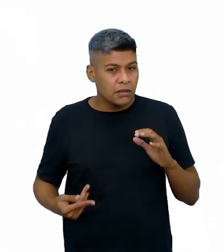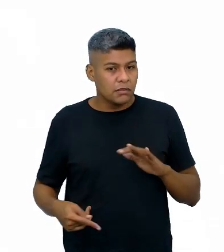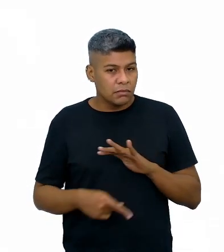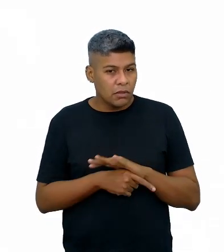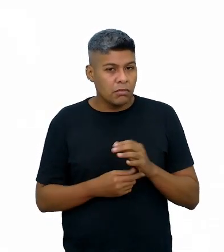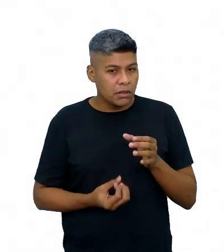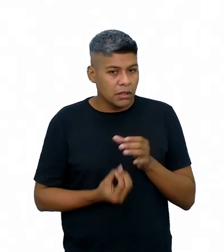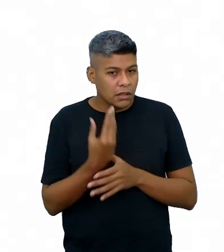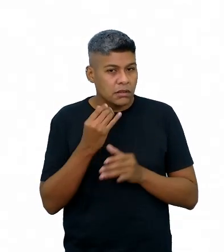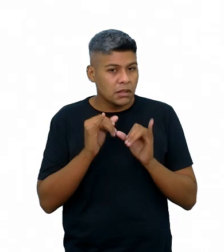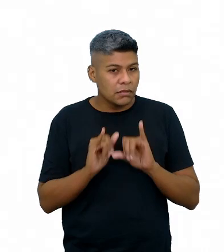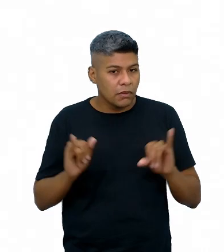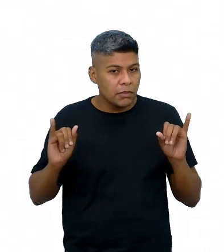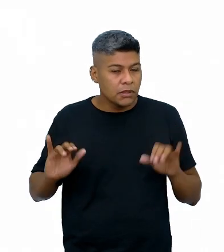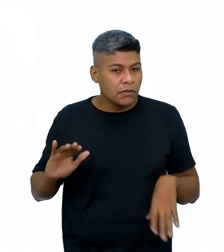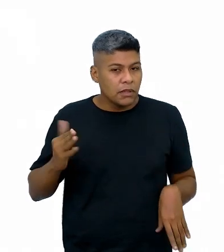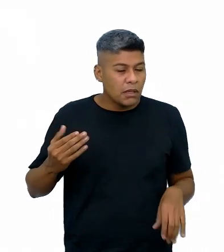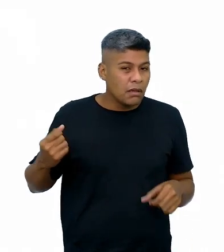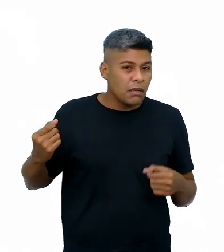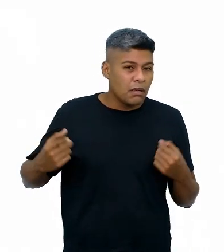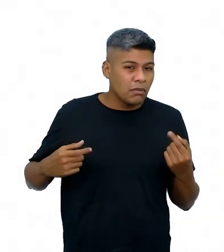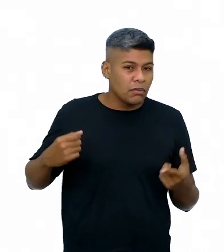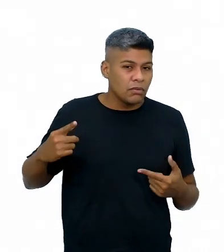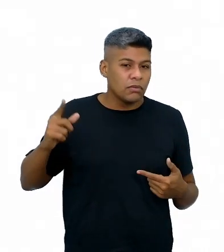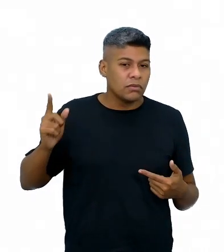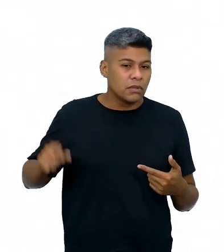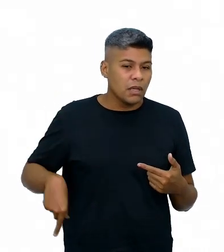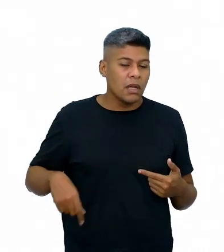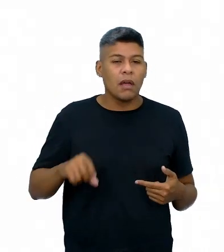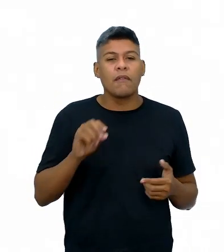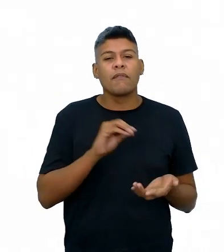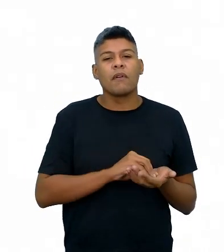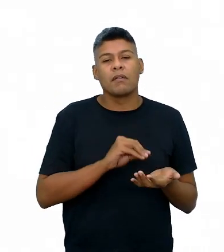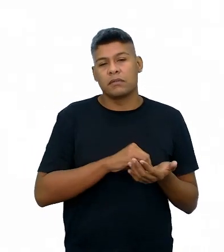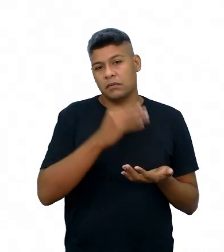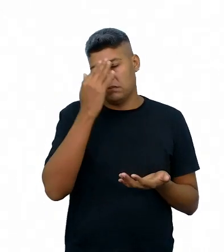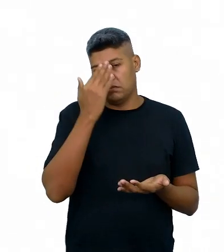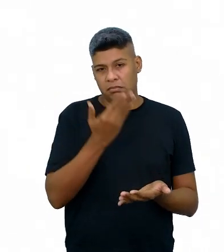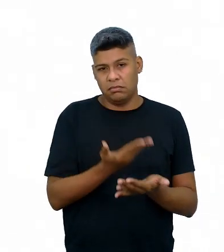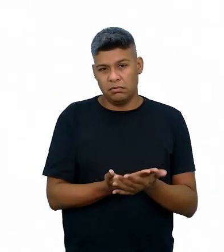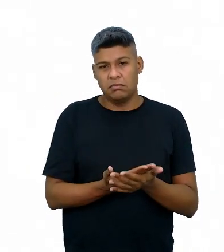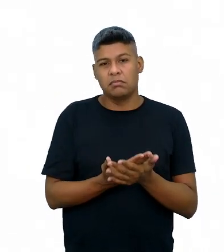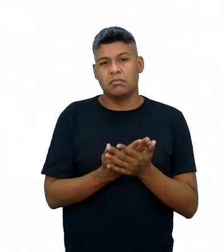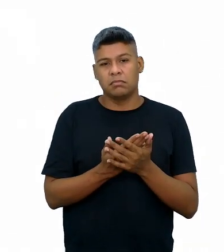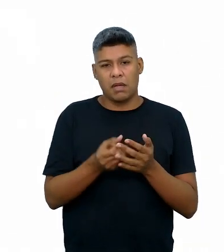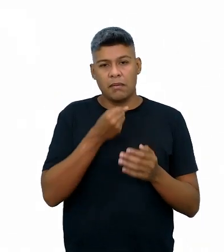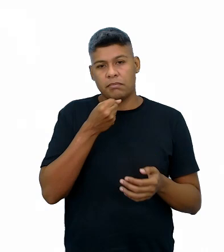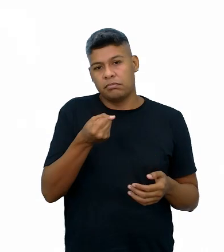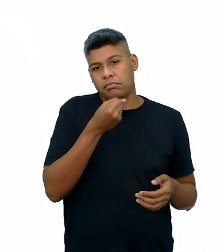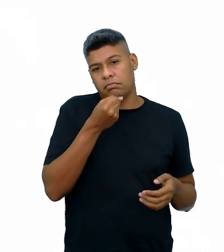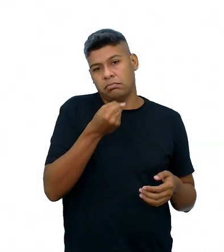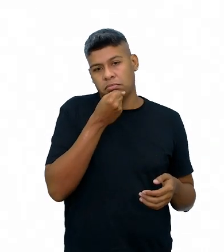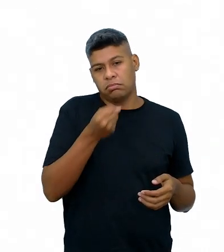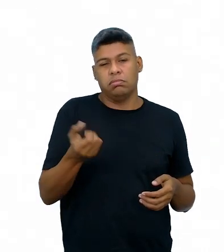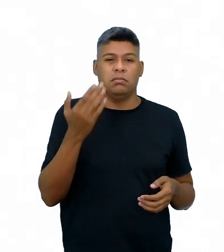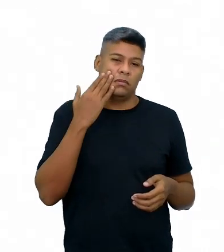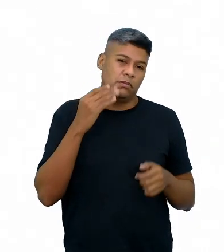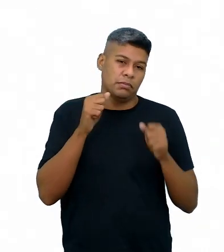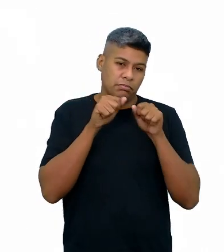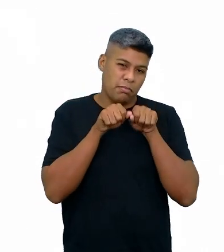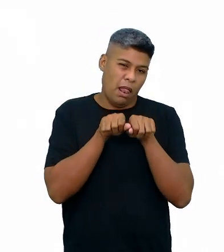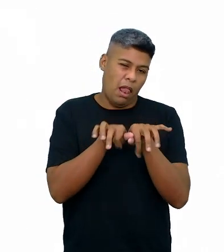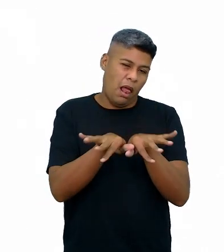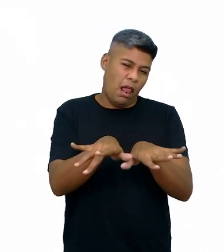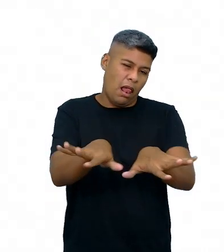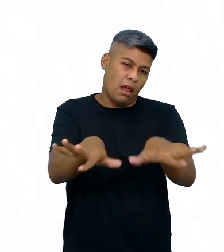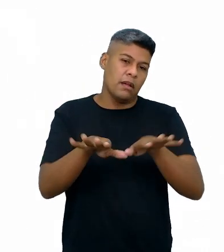notícias falsas. Alguns deles são a descrença na imprensa e a utilização das fake news como um negócio para